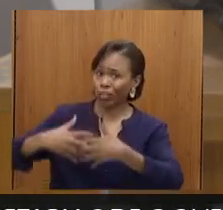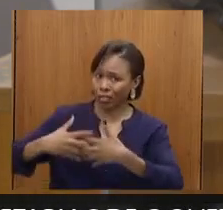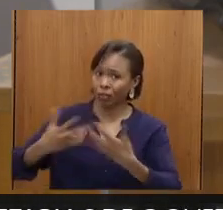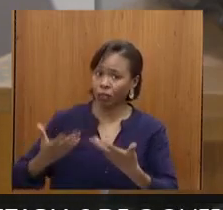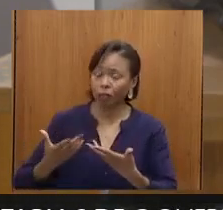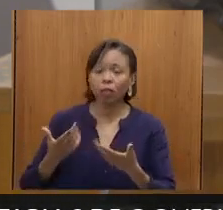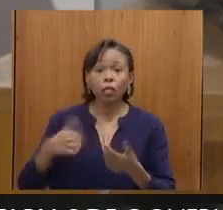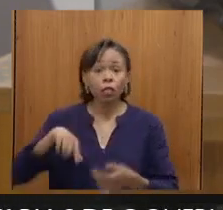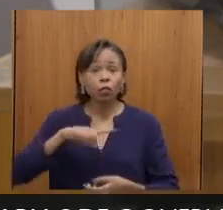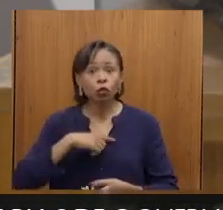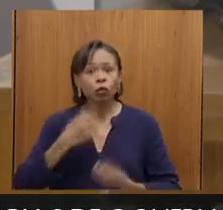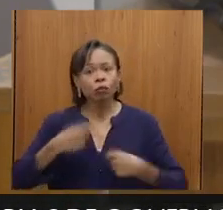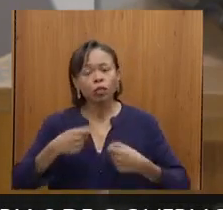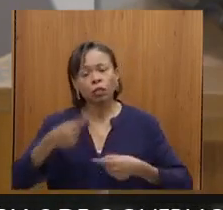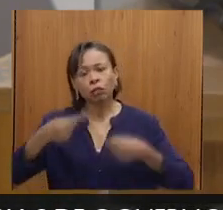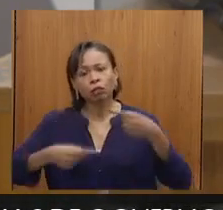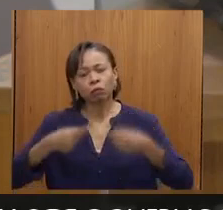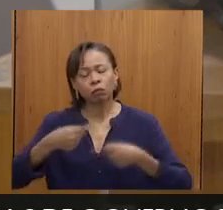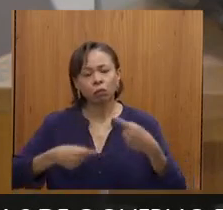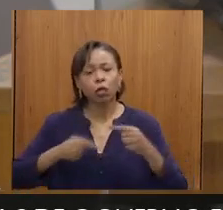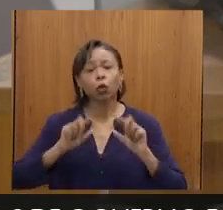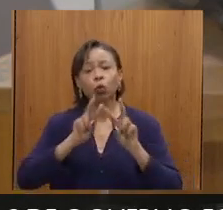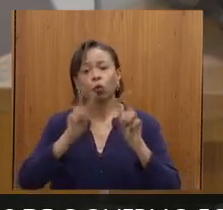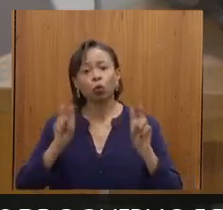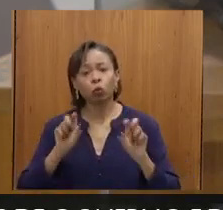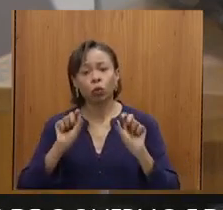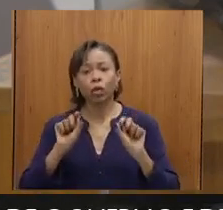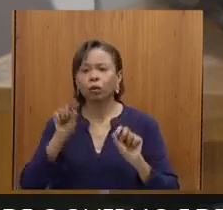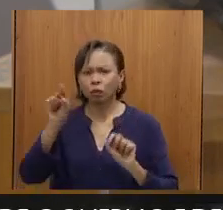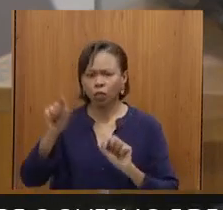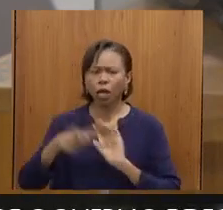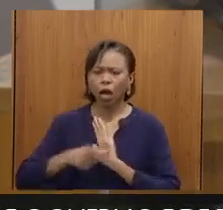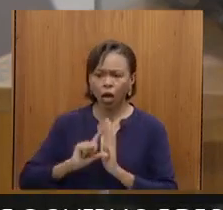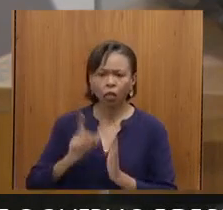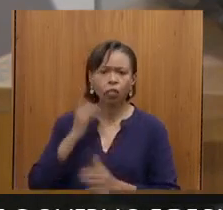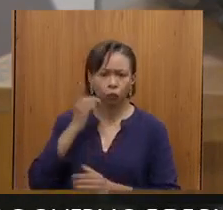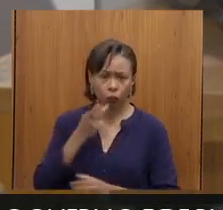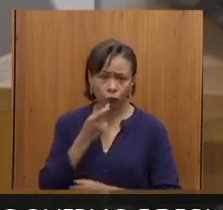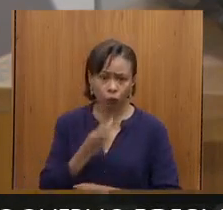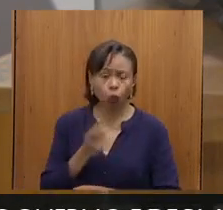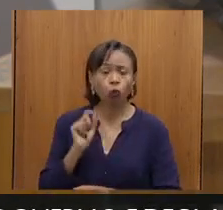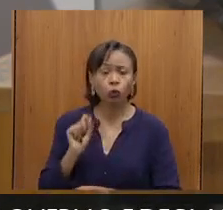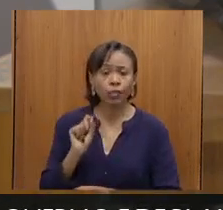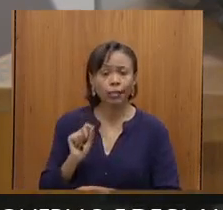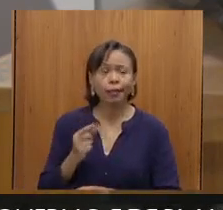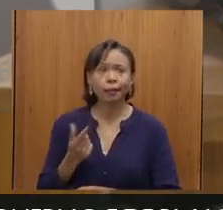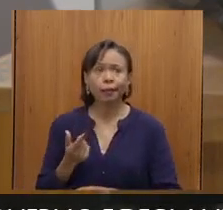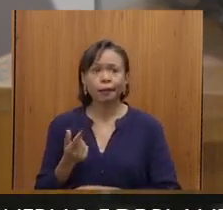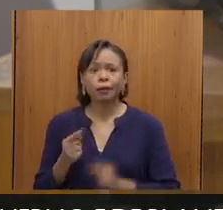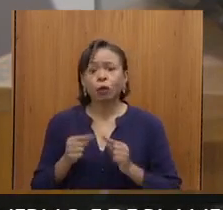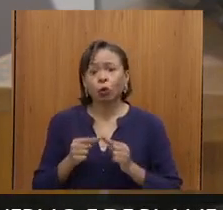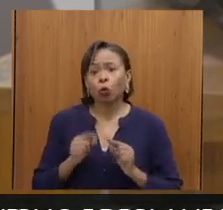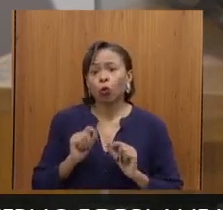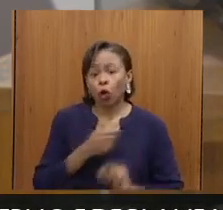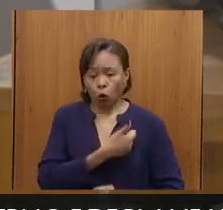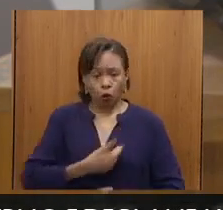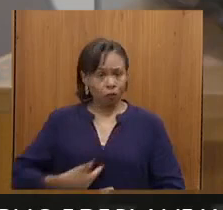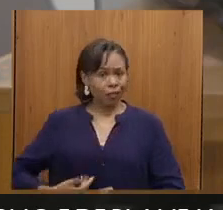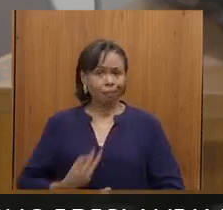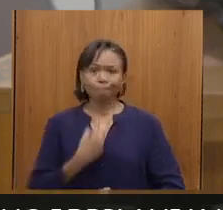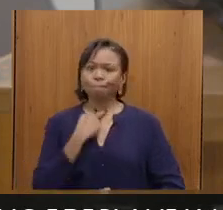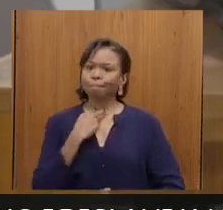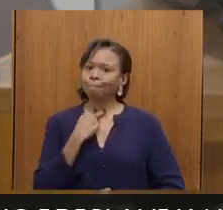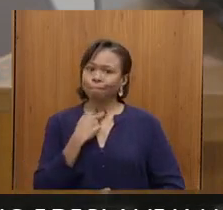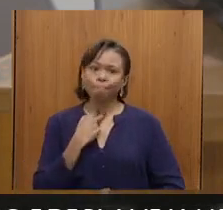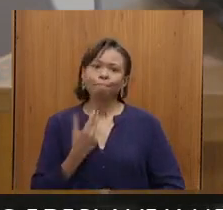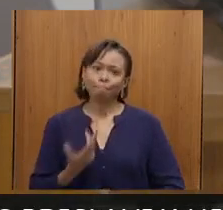E o fato que nós temos que discutir aqui, deputado, o senhor bem ponderou sobre a lógica de que o governador não pode ter